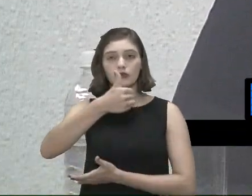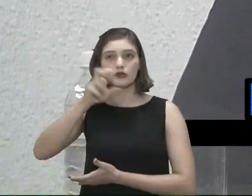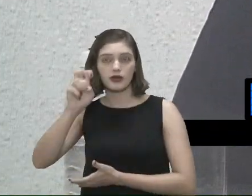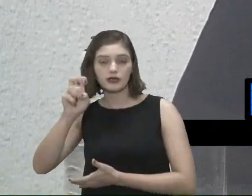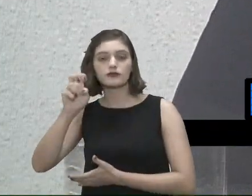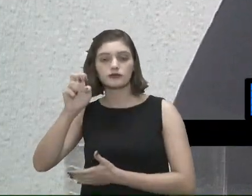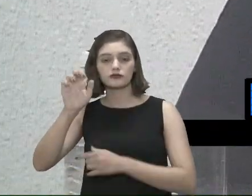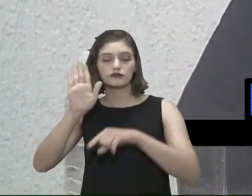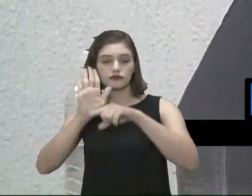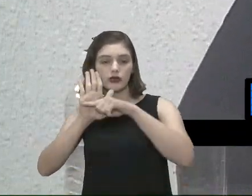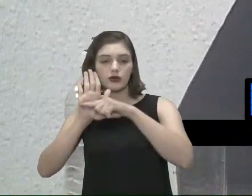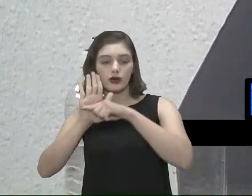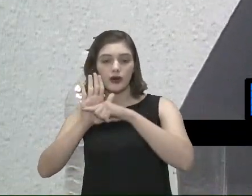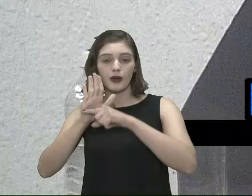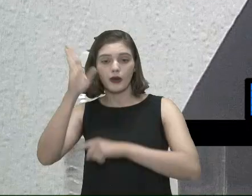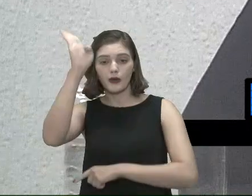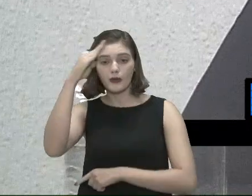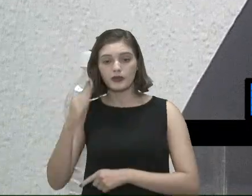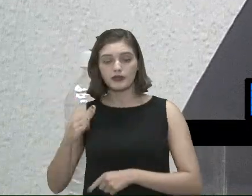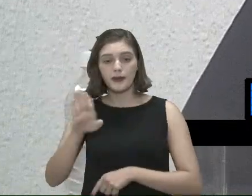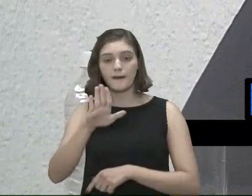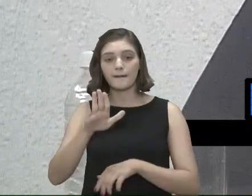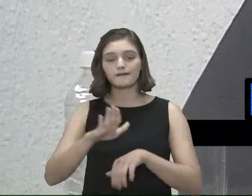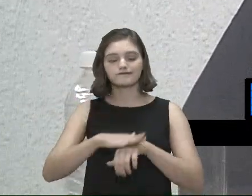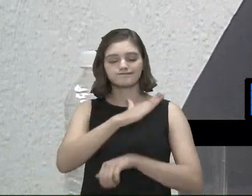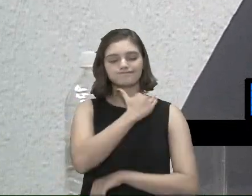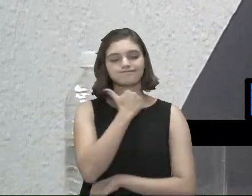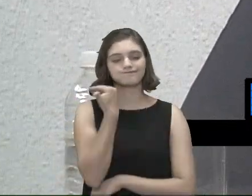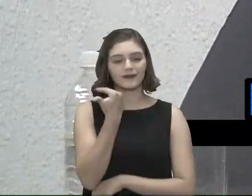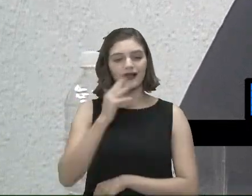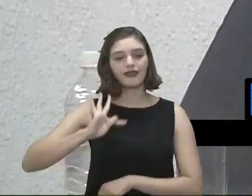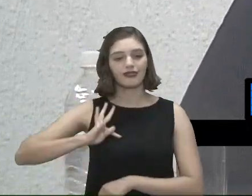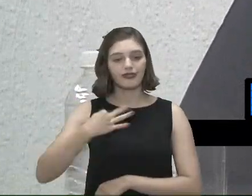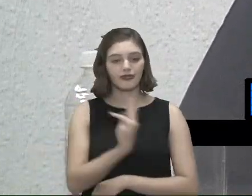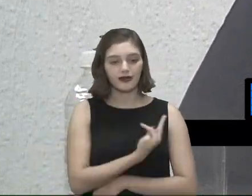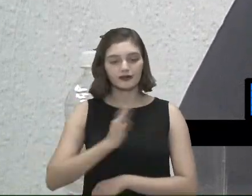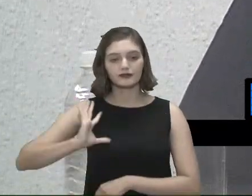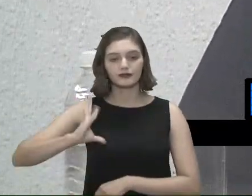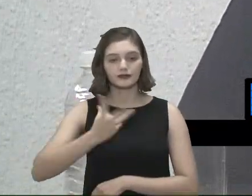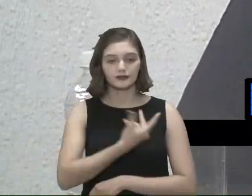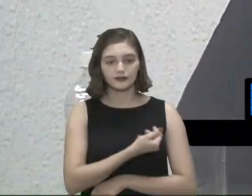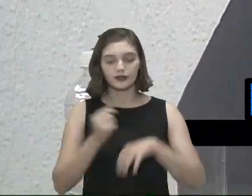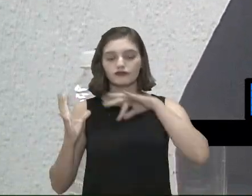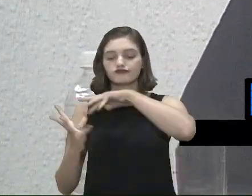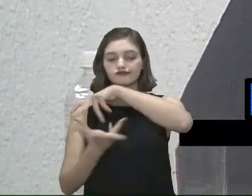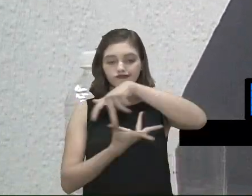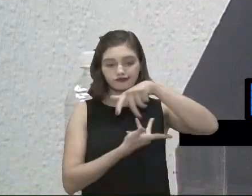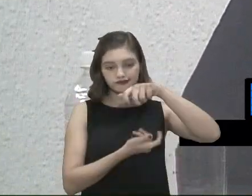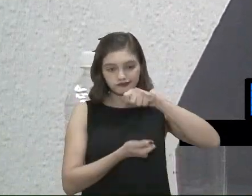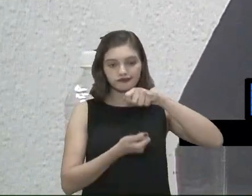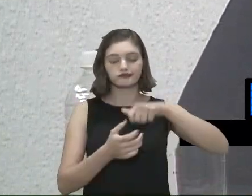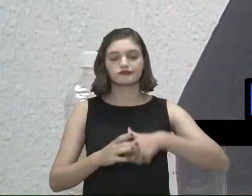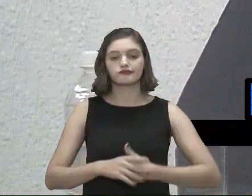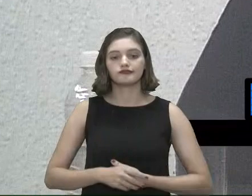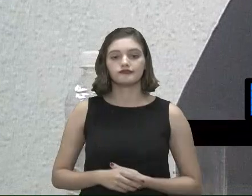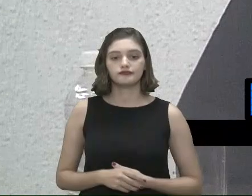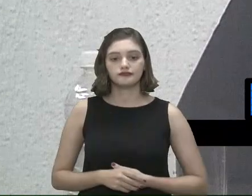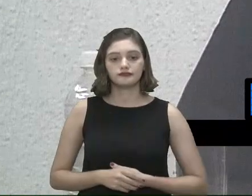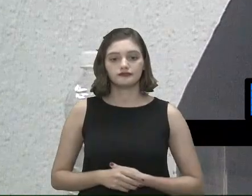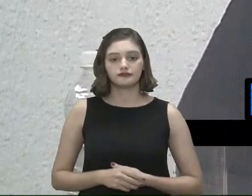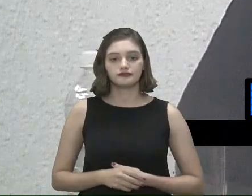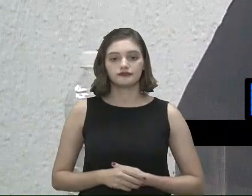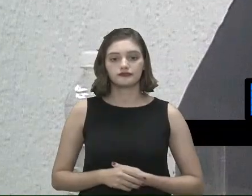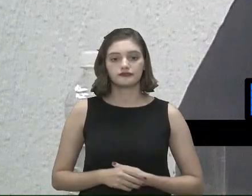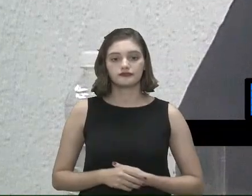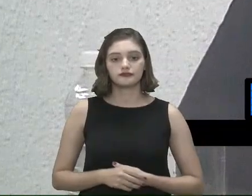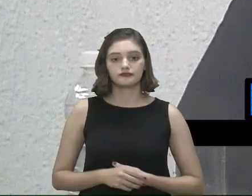ano consecutivo, o país que mais mata pessoas trans e travestis no mundo. Né?